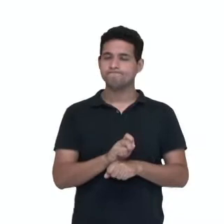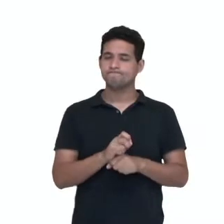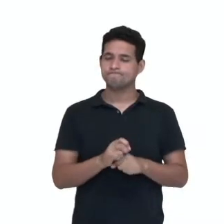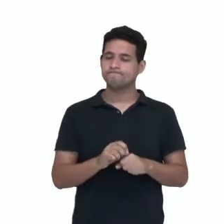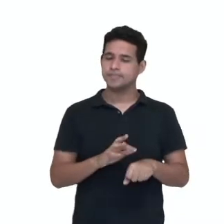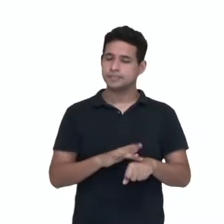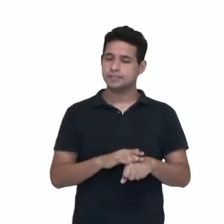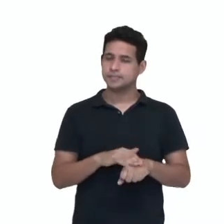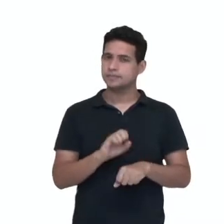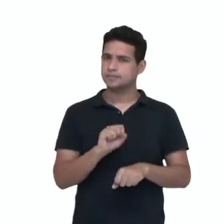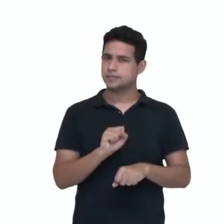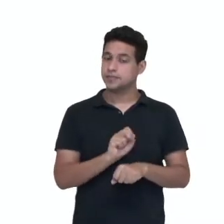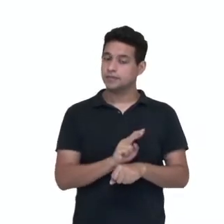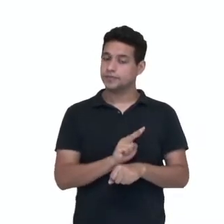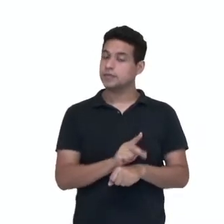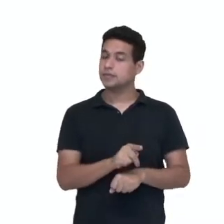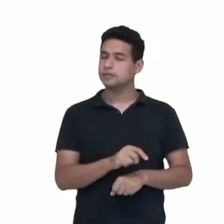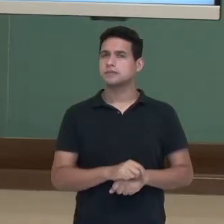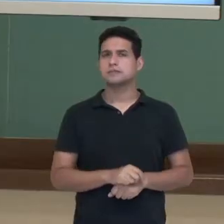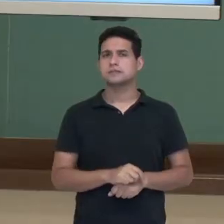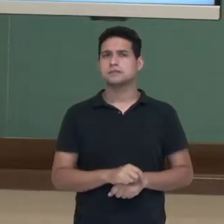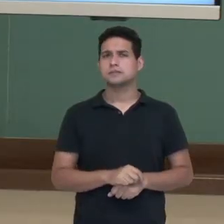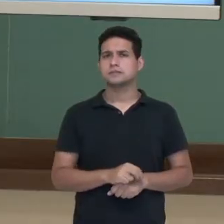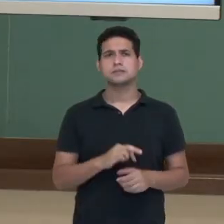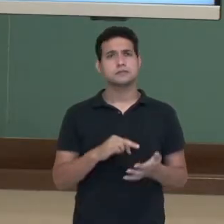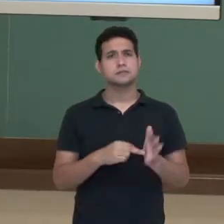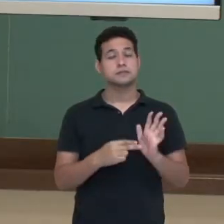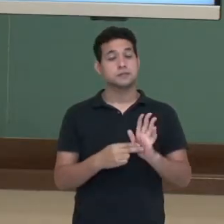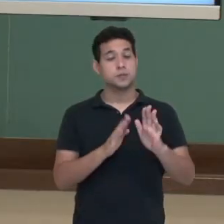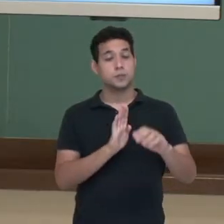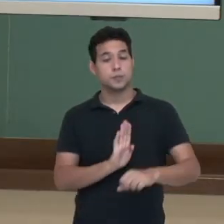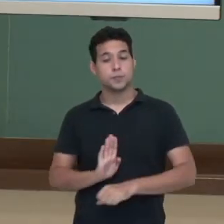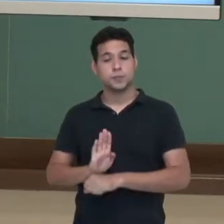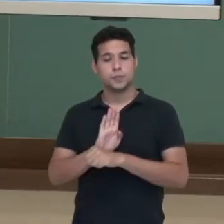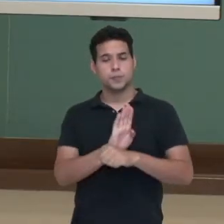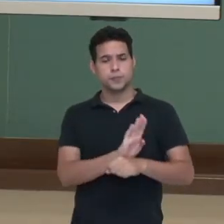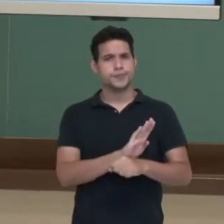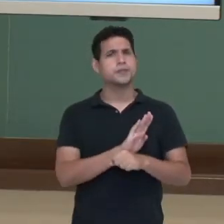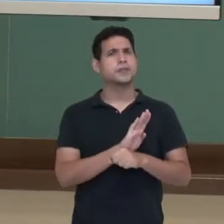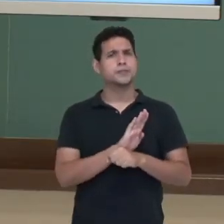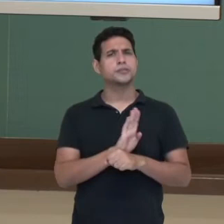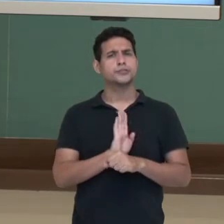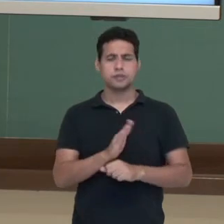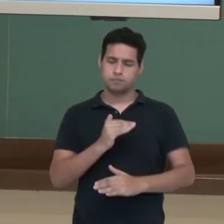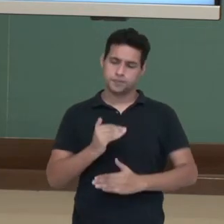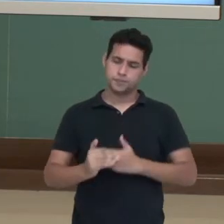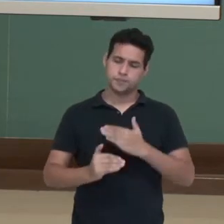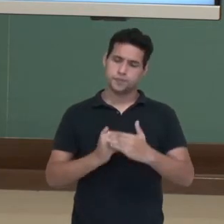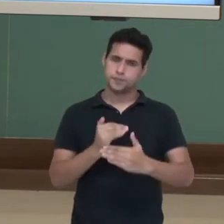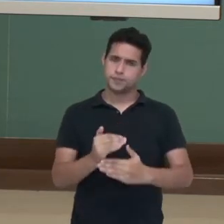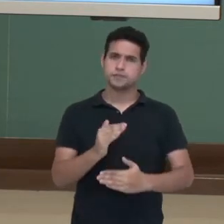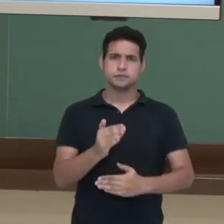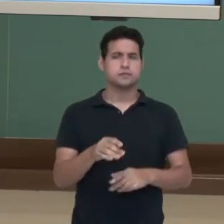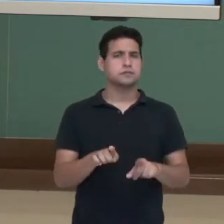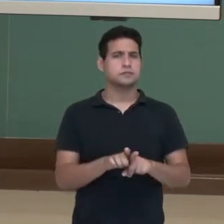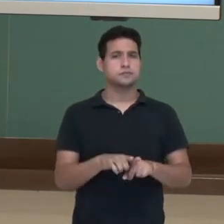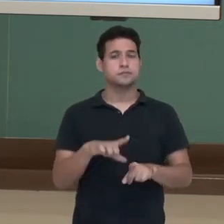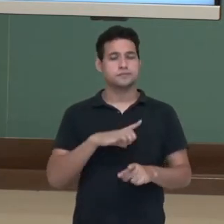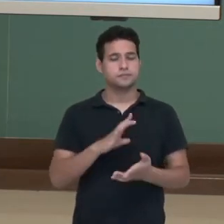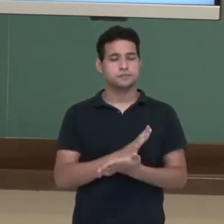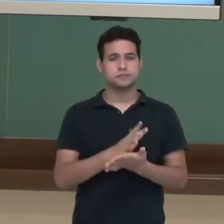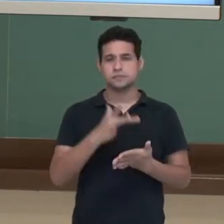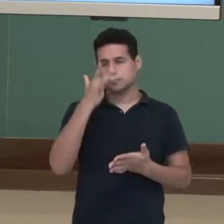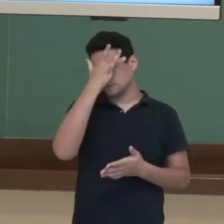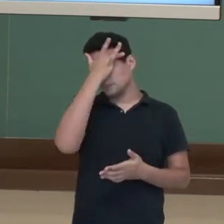enfermedad. Exatamente, gente. É um apoio também a quem está passando, vocês sabem que tem pessoas que